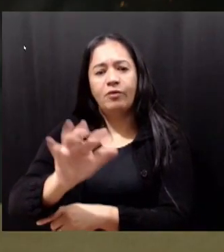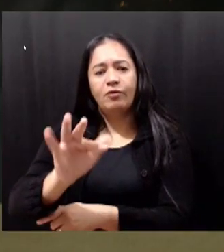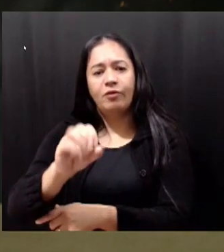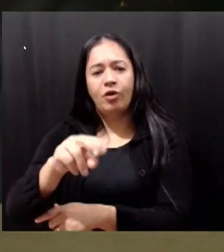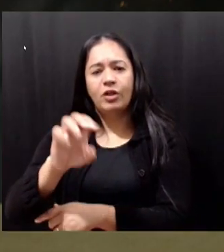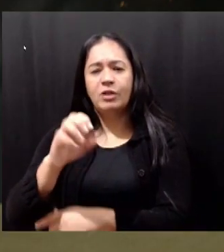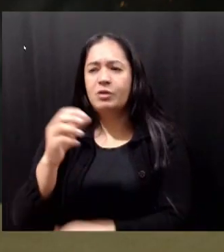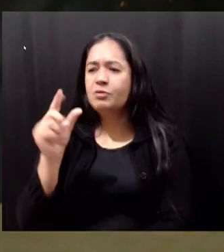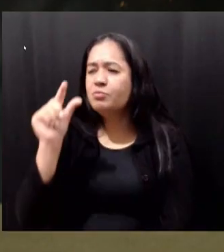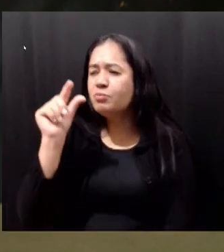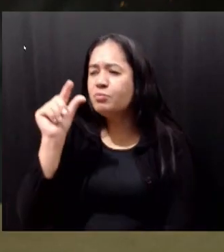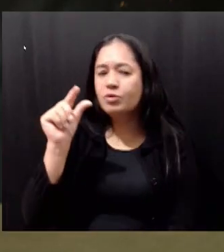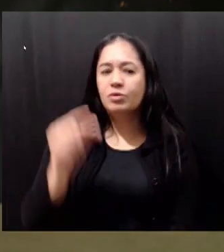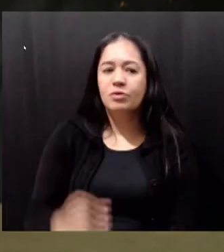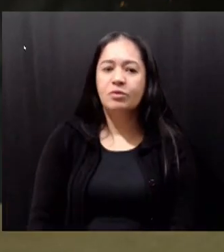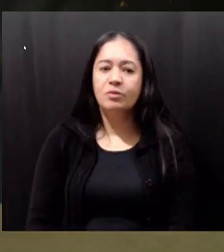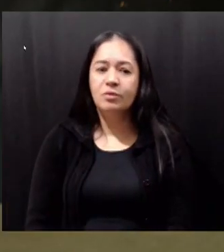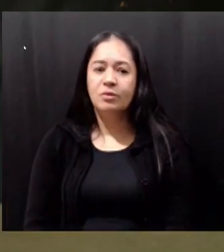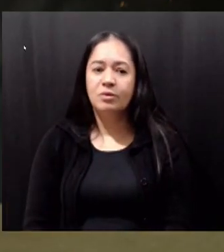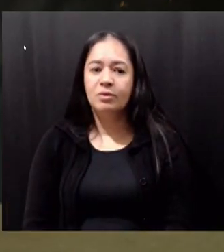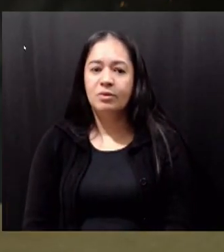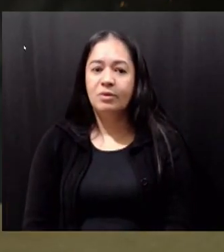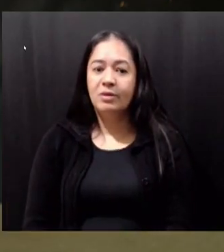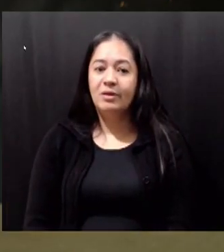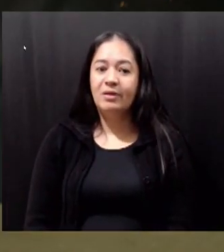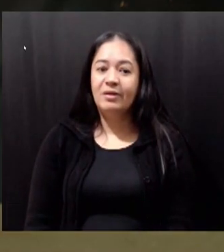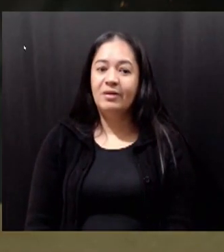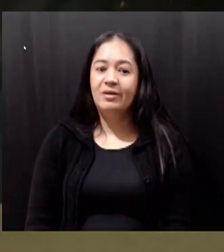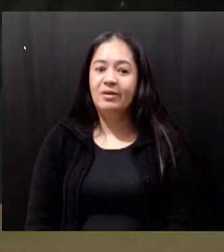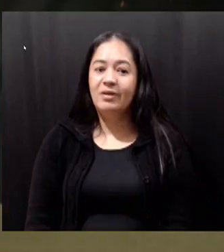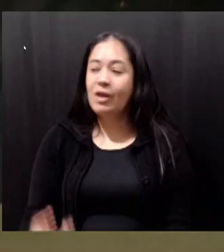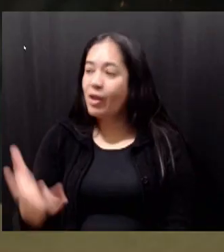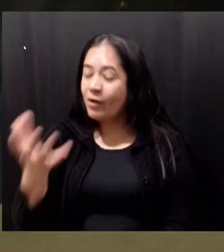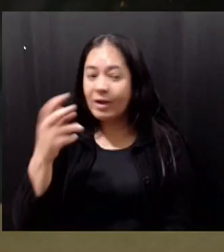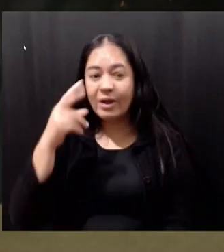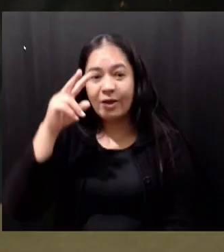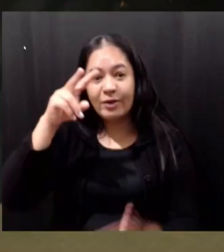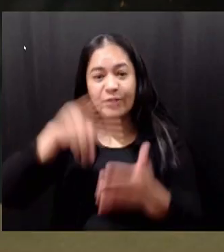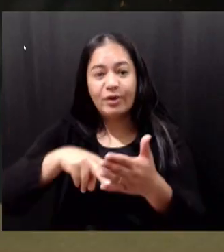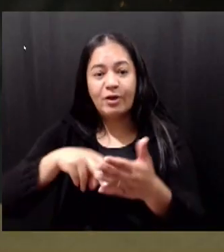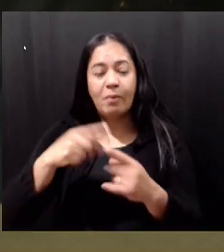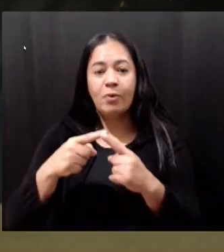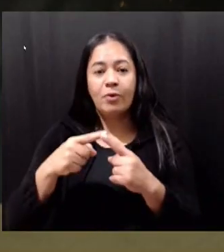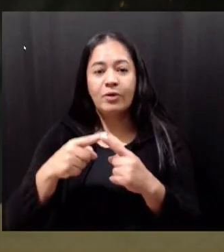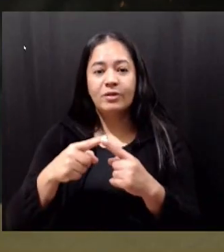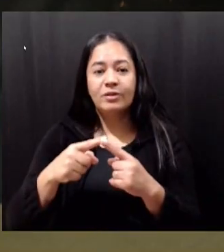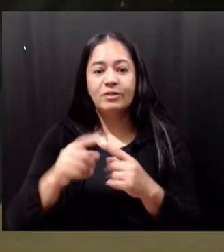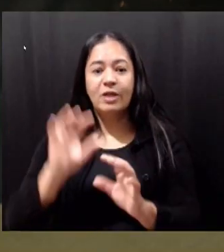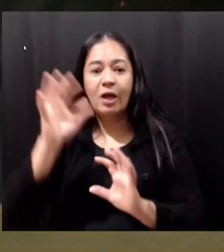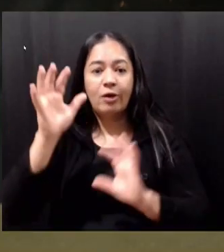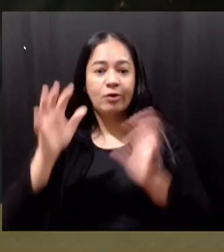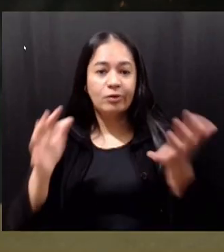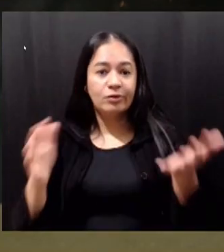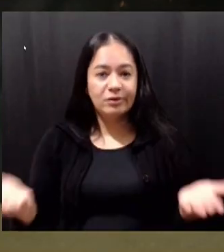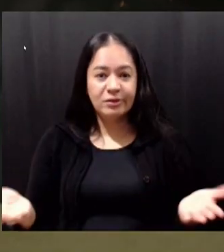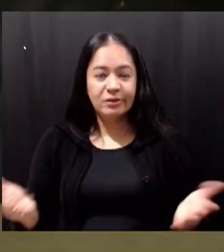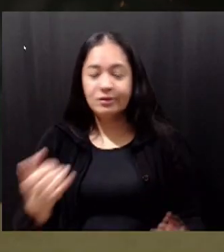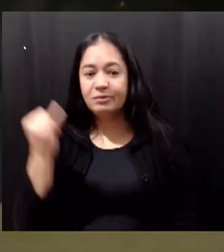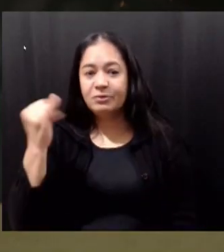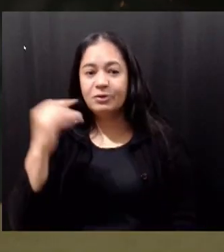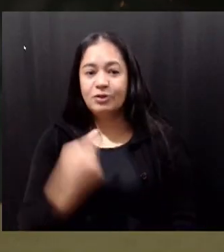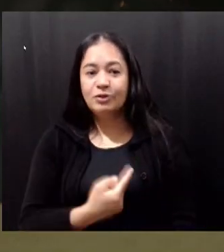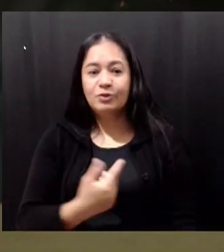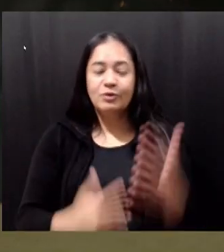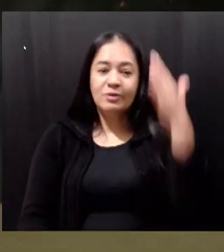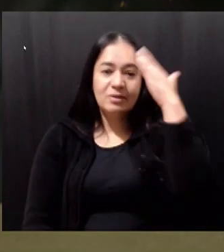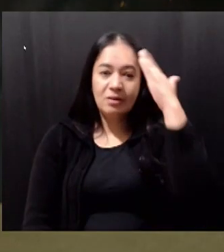mim e traz para mim essa pesquisa que eu quero ler para as pessoas que estão em casa, porque isso está acontecendo e é importante a gente saber e, de repente, se adaptar